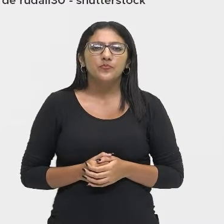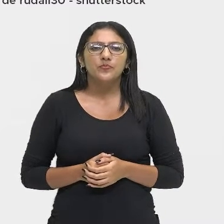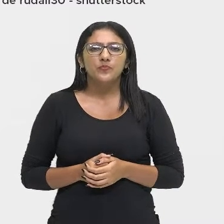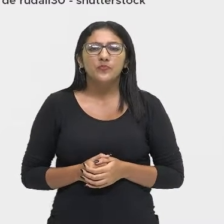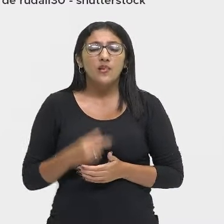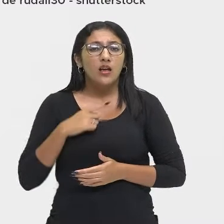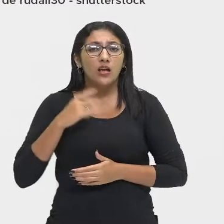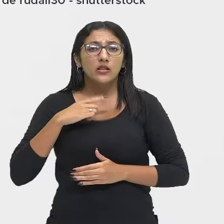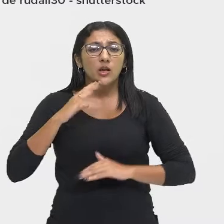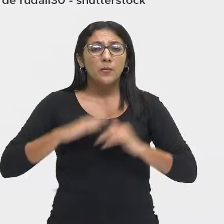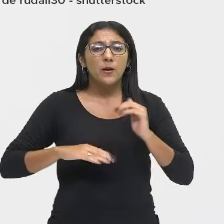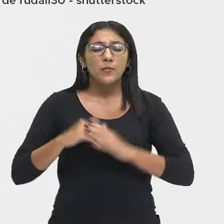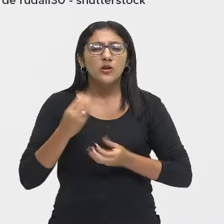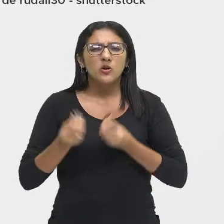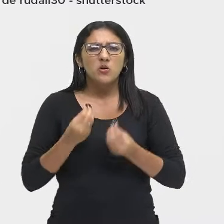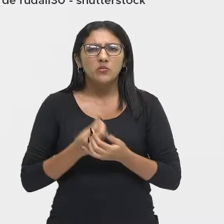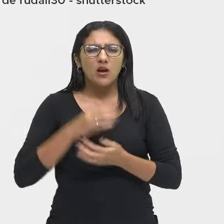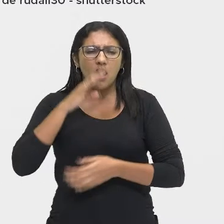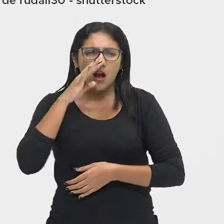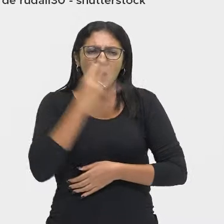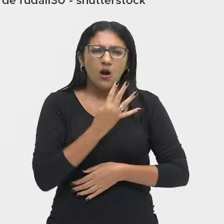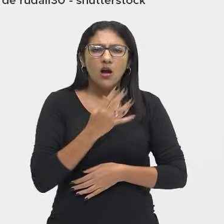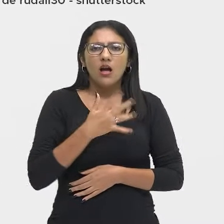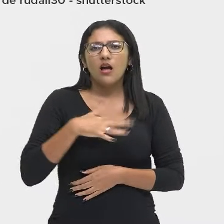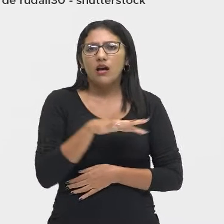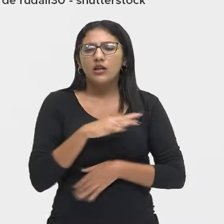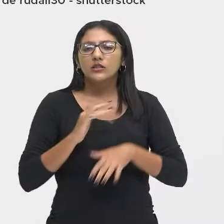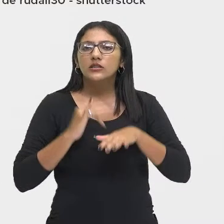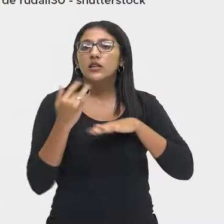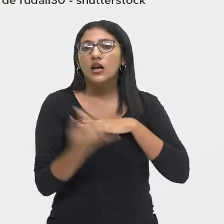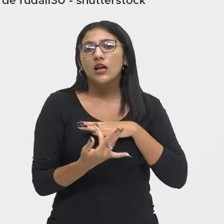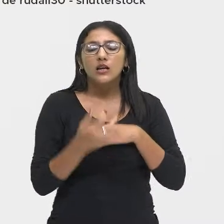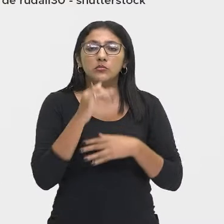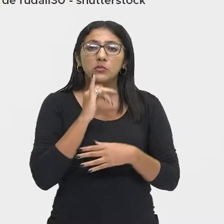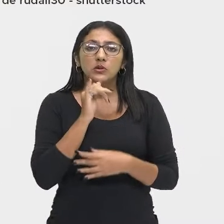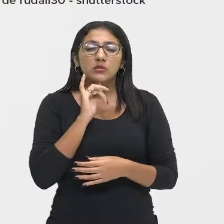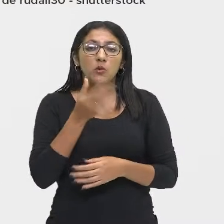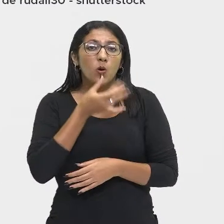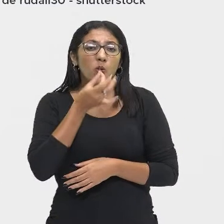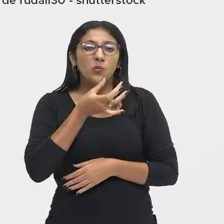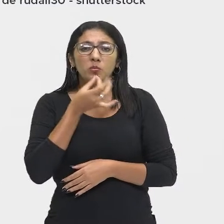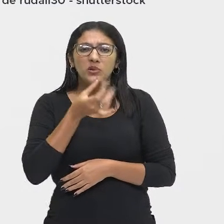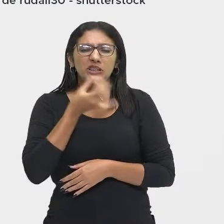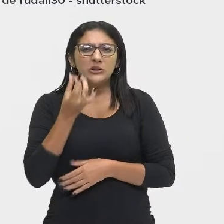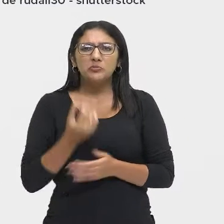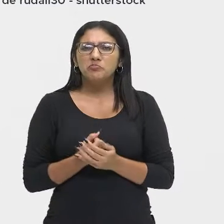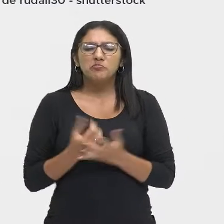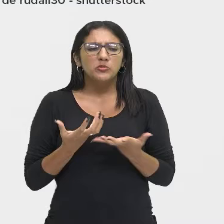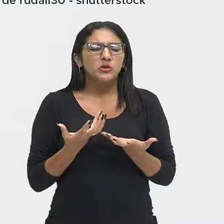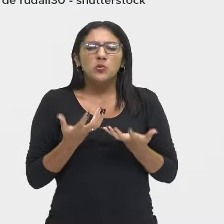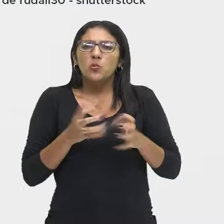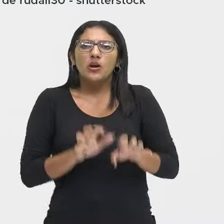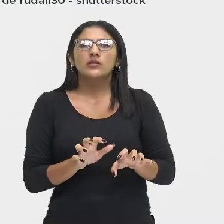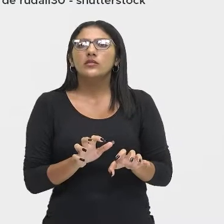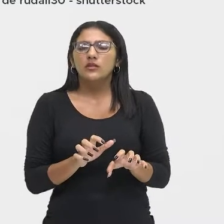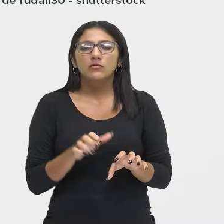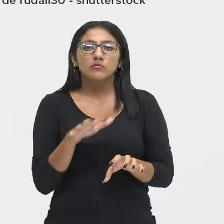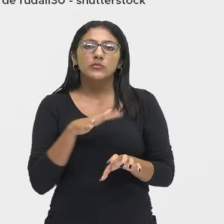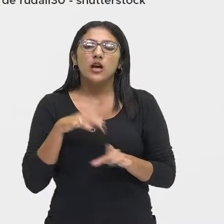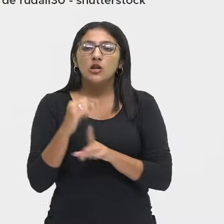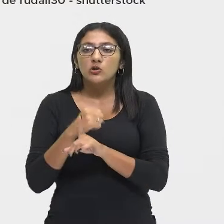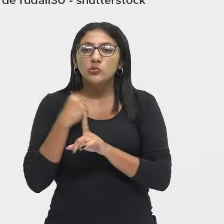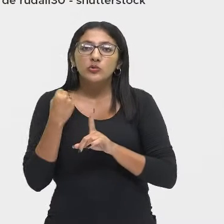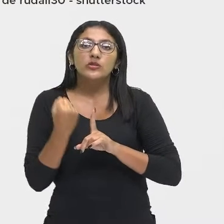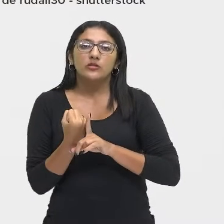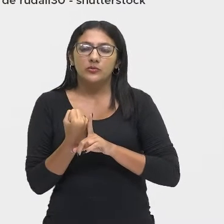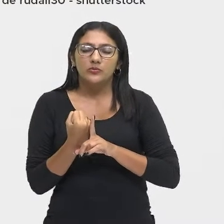uma prática de condenação virtual a atitudes consideradas reprováveis no meio social em